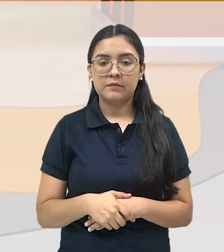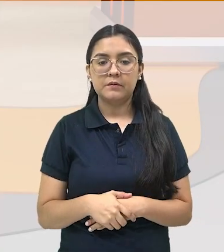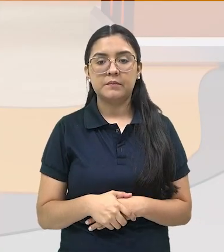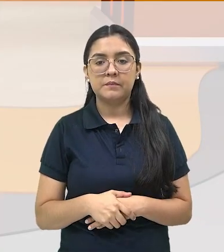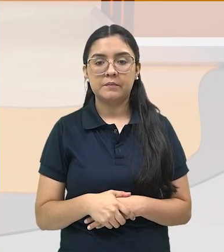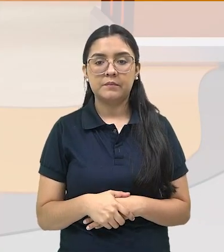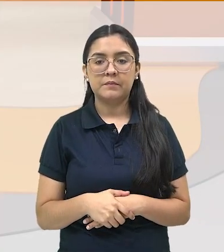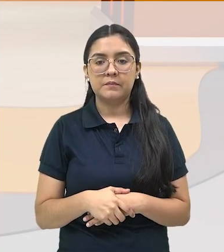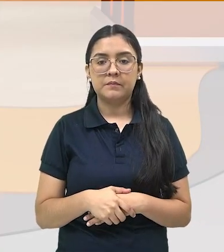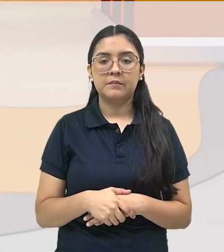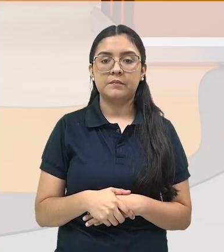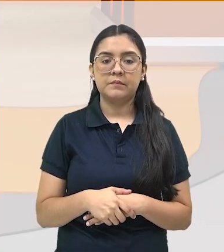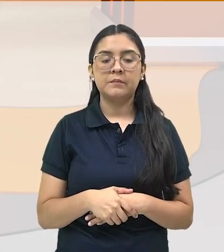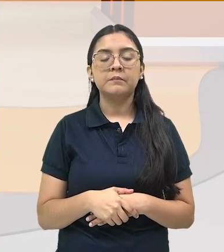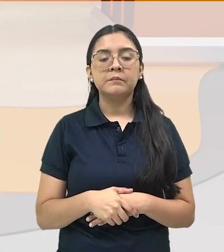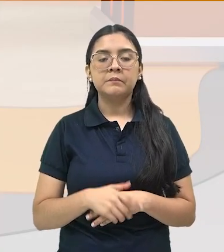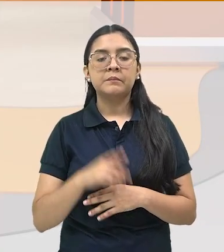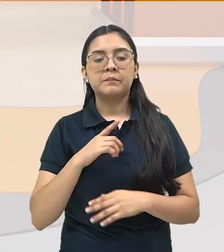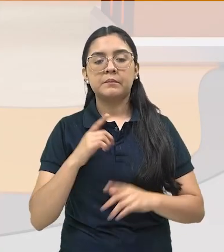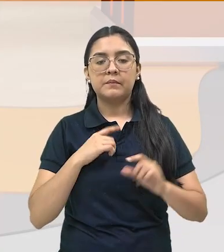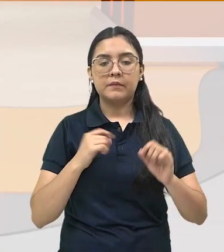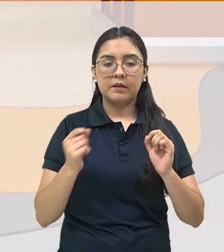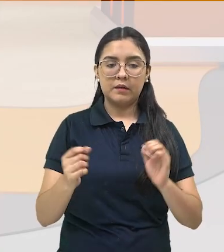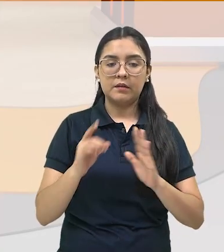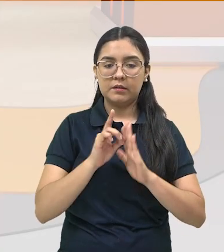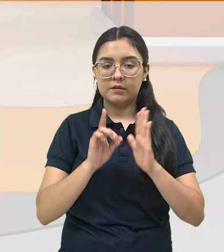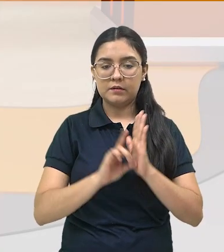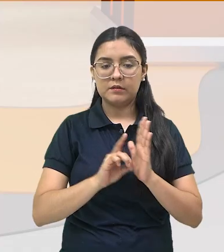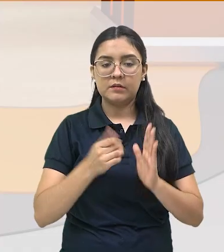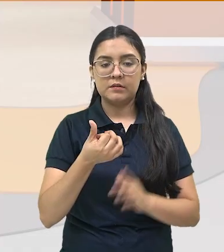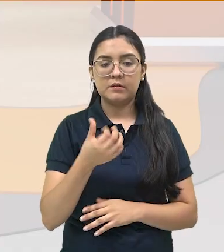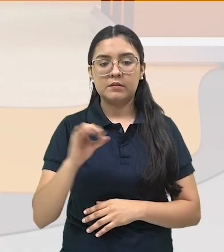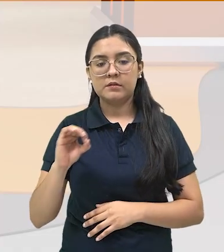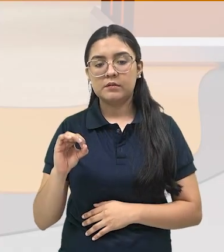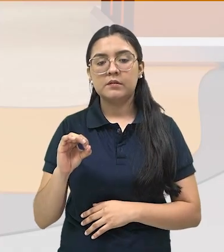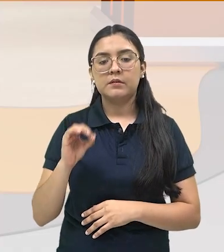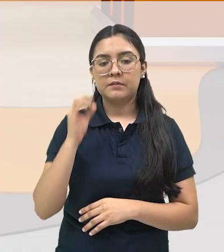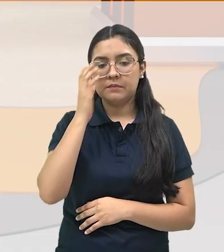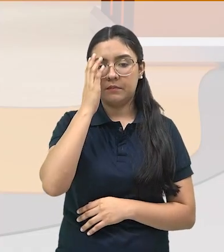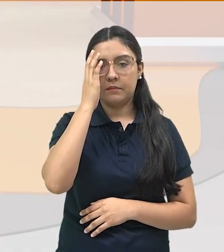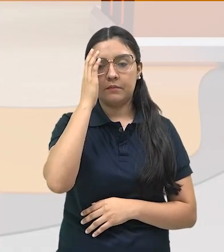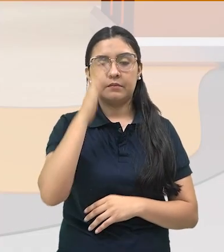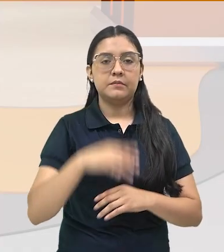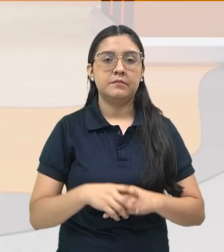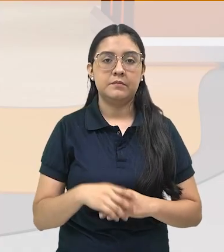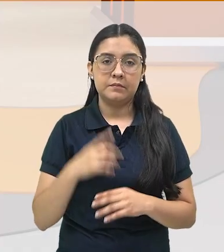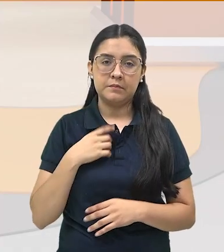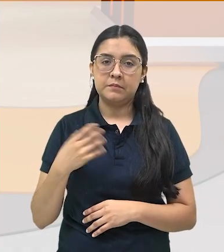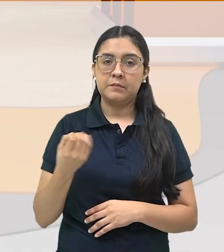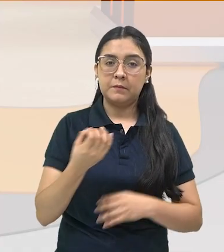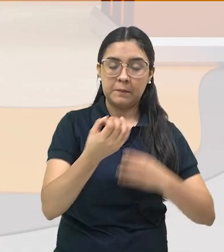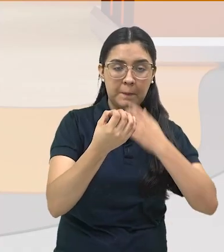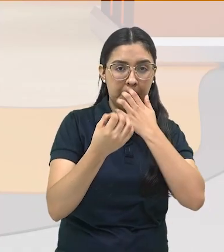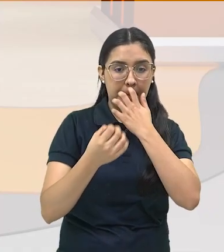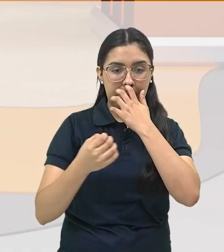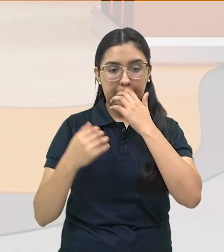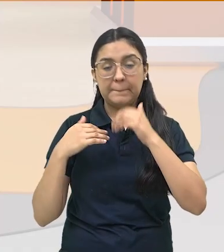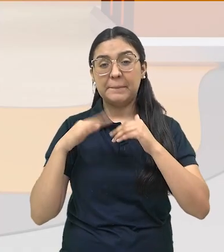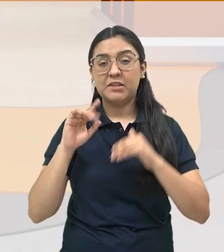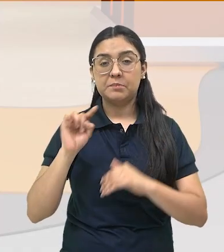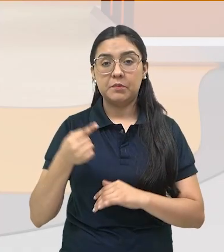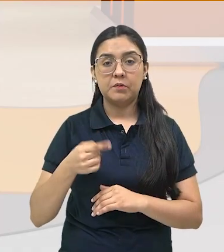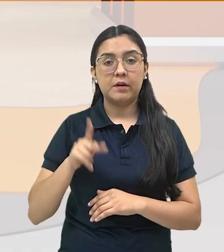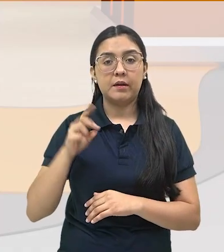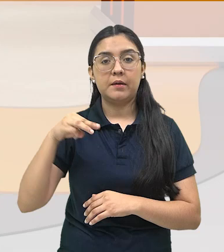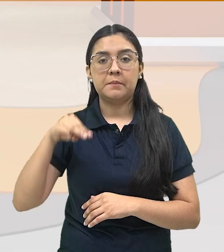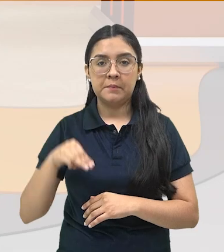ver, a partir em especial da década de 60, eles vão viajar, né, numa velocidade de mais de 1.000 km por